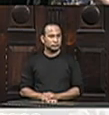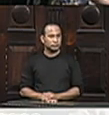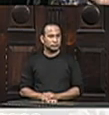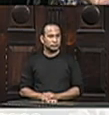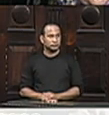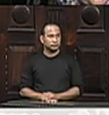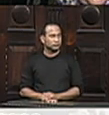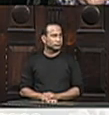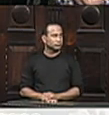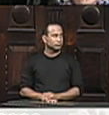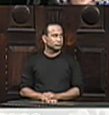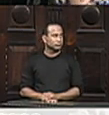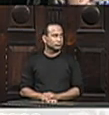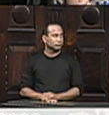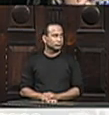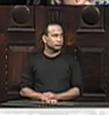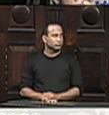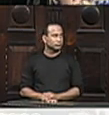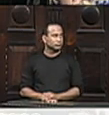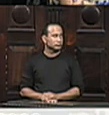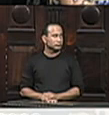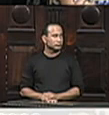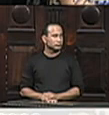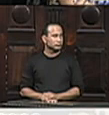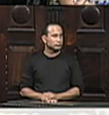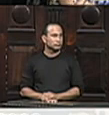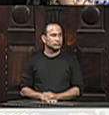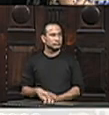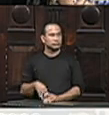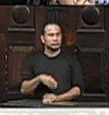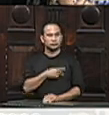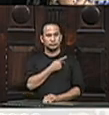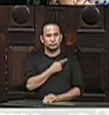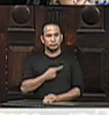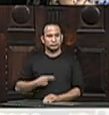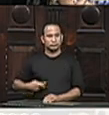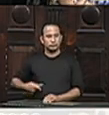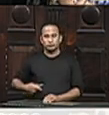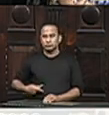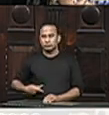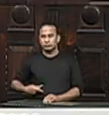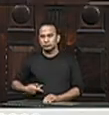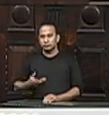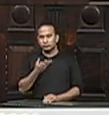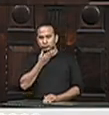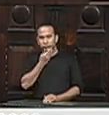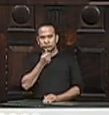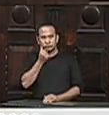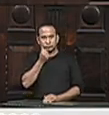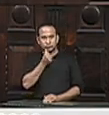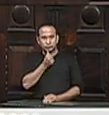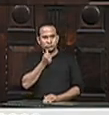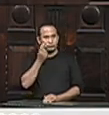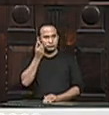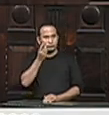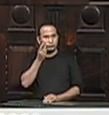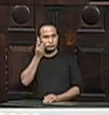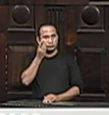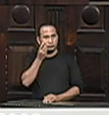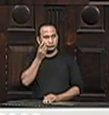ao servidor, como que ele agora acha-se no direito de cobrar exatamente o aumento da